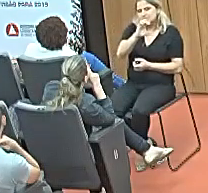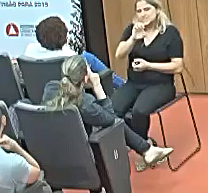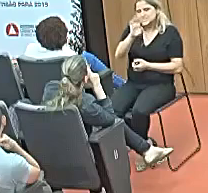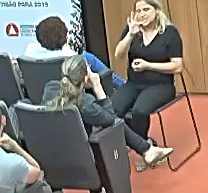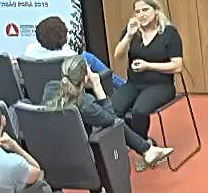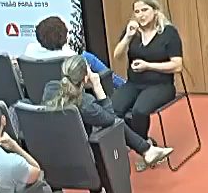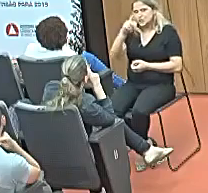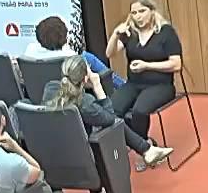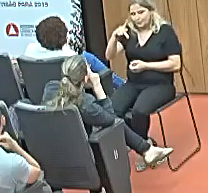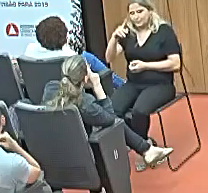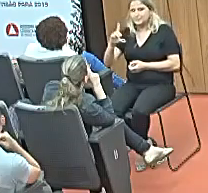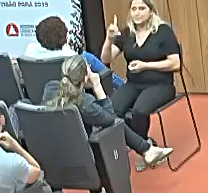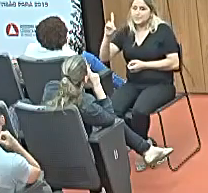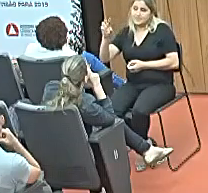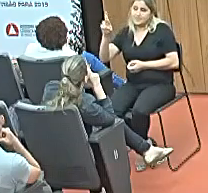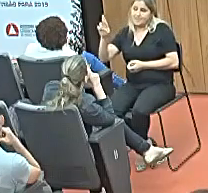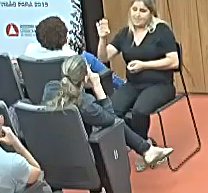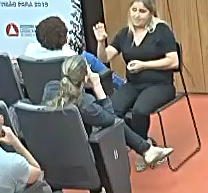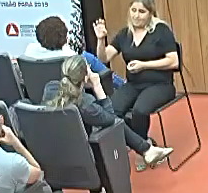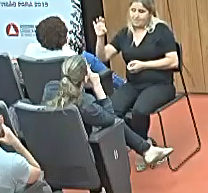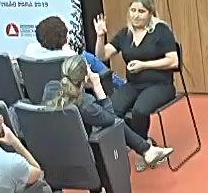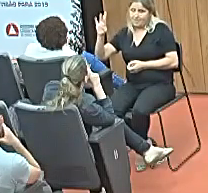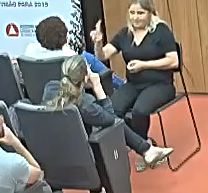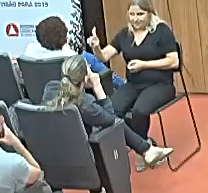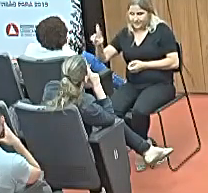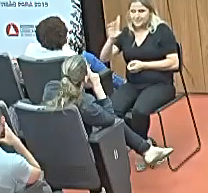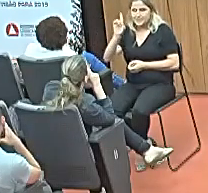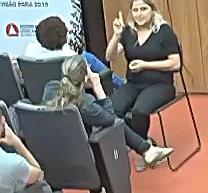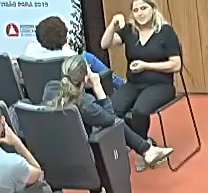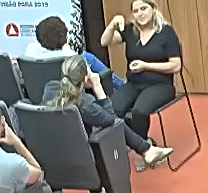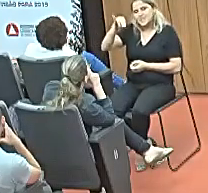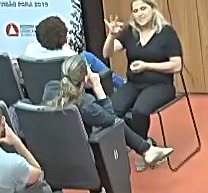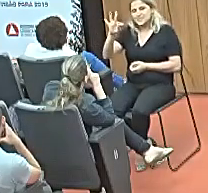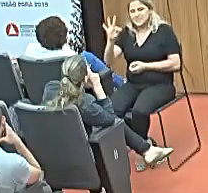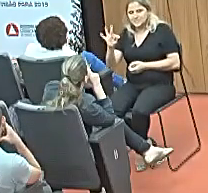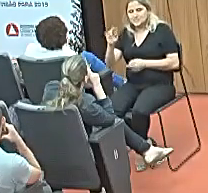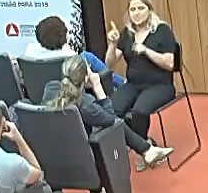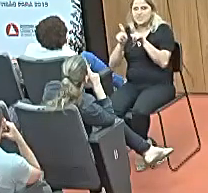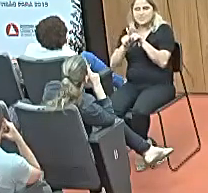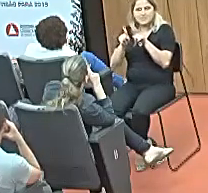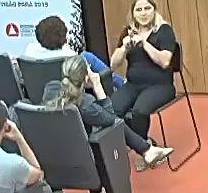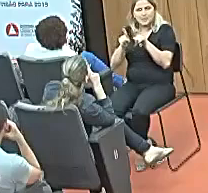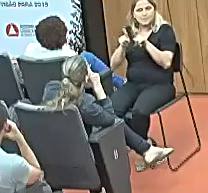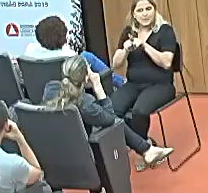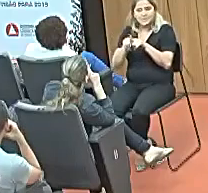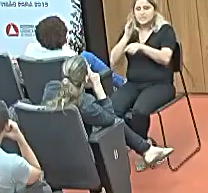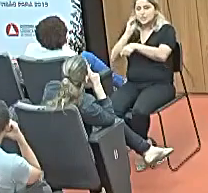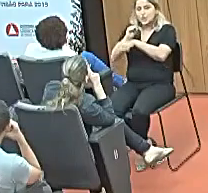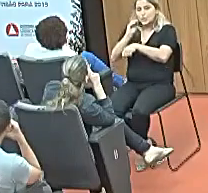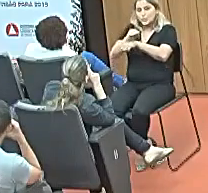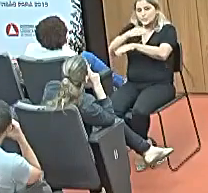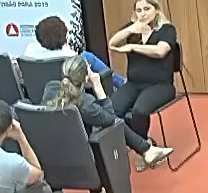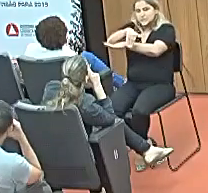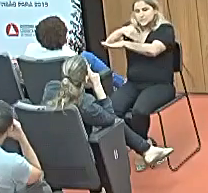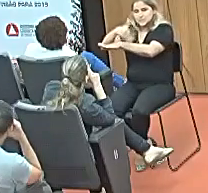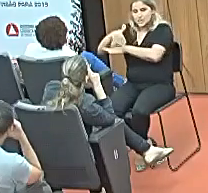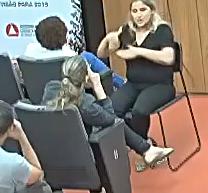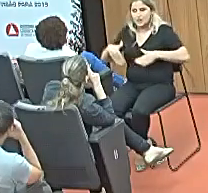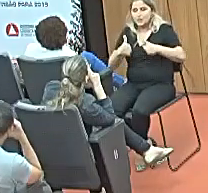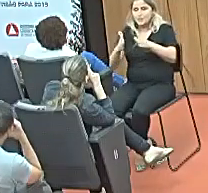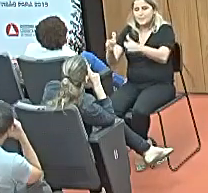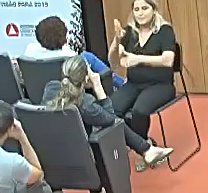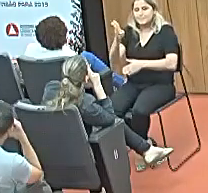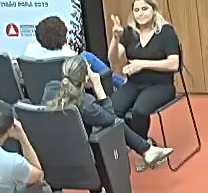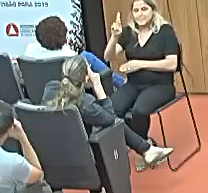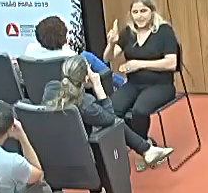dr benite e concessionárias de rodovias para implantação dos pontos de embarque